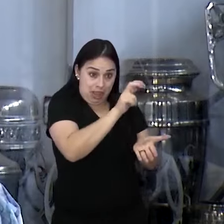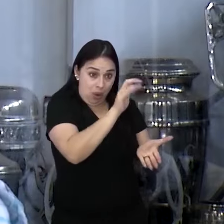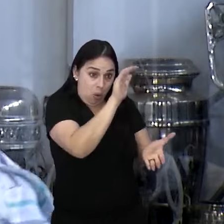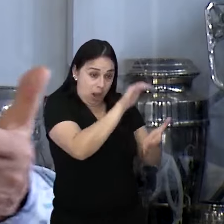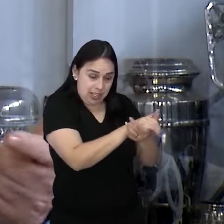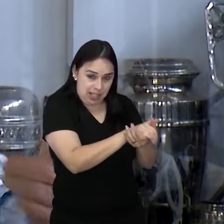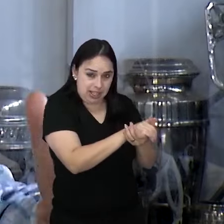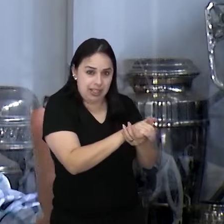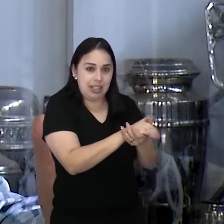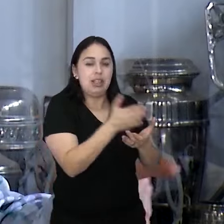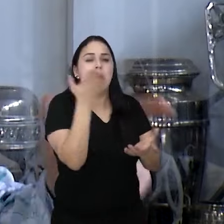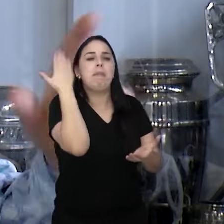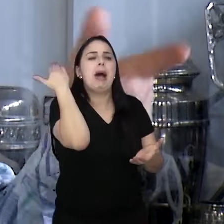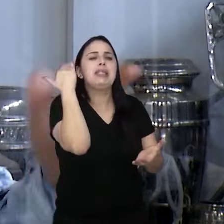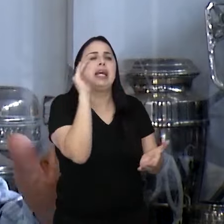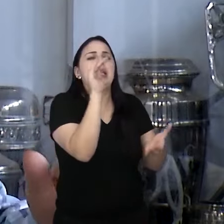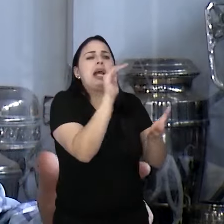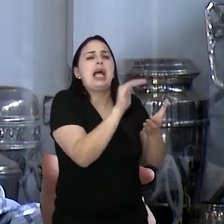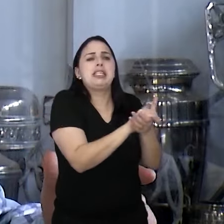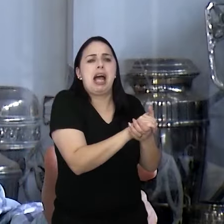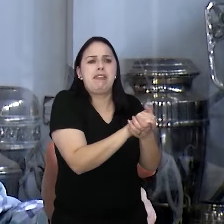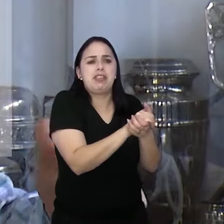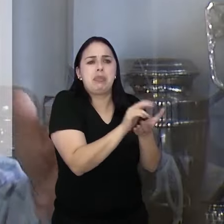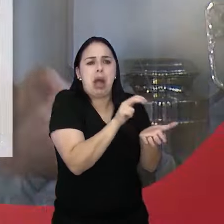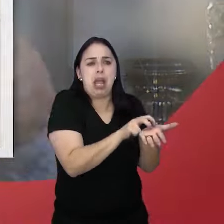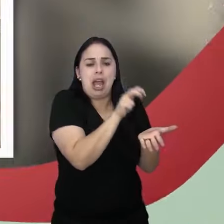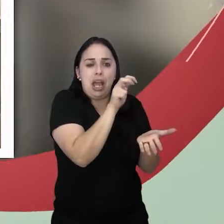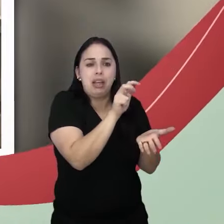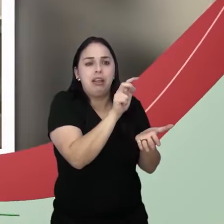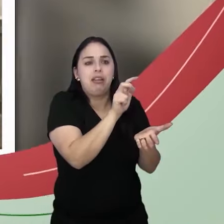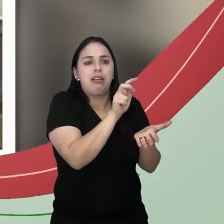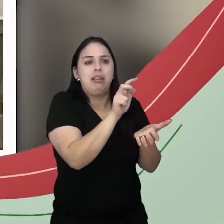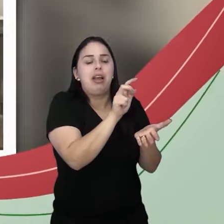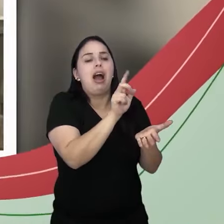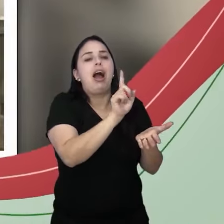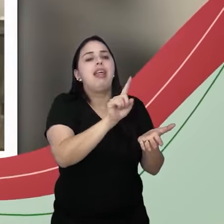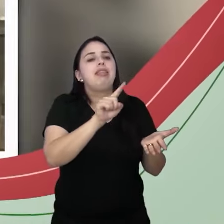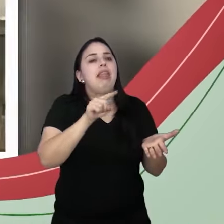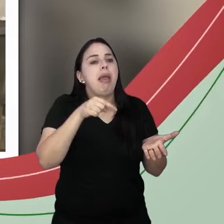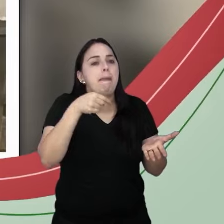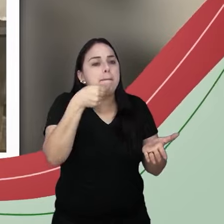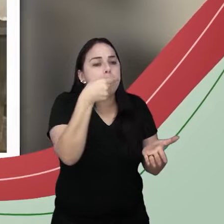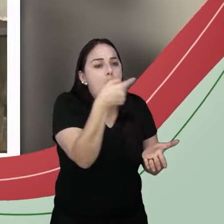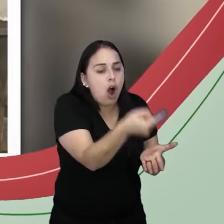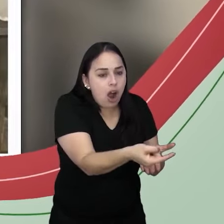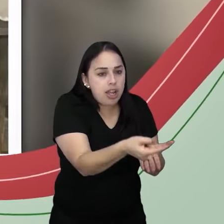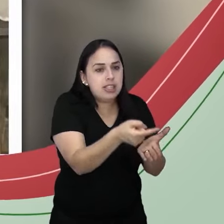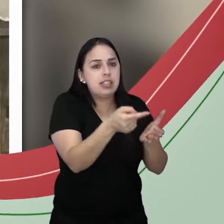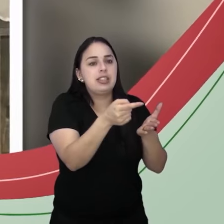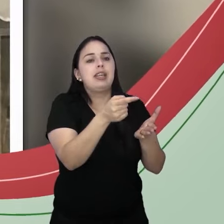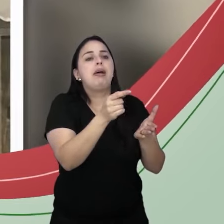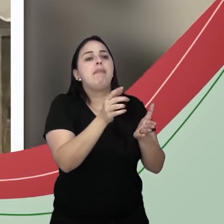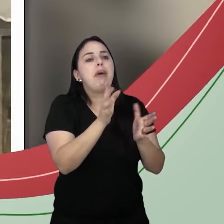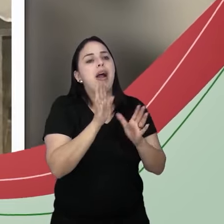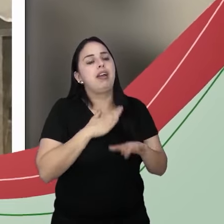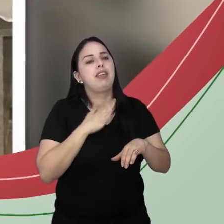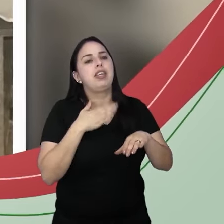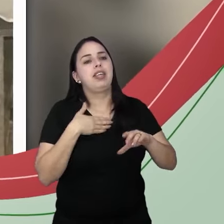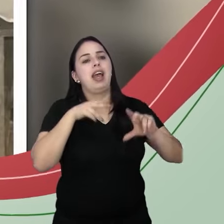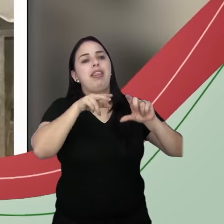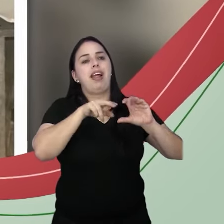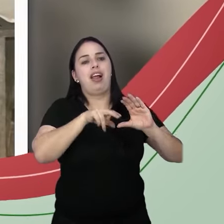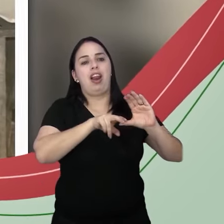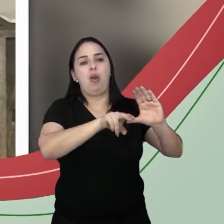de manhã. Naquela época você casava de manhã, mas não ia dormir junto, não. Aí você tem que esperar o outro dia para ir para a lua de